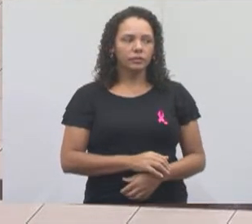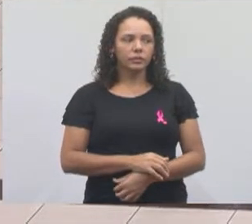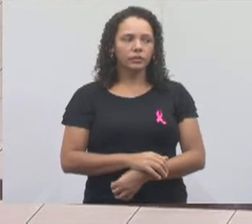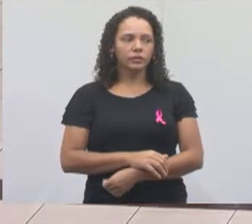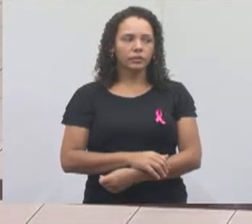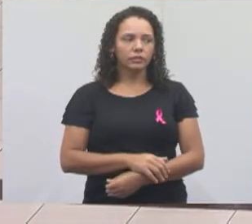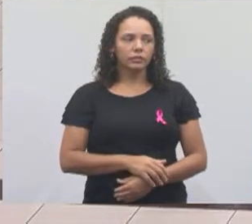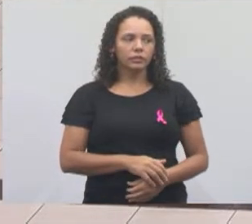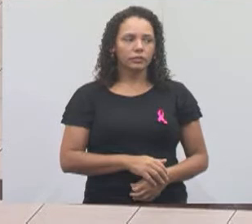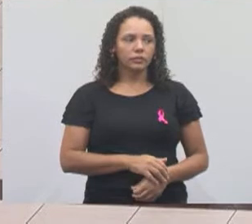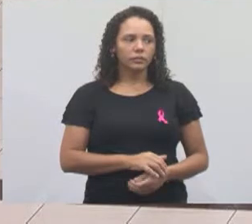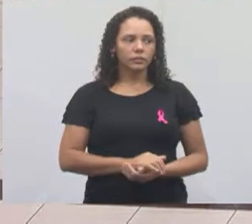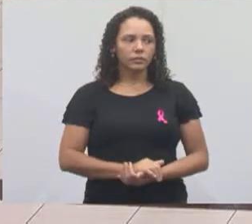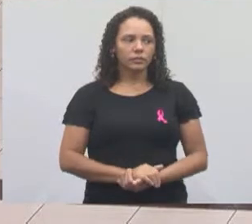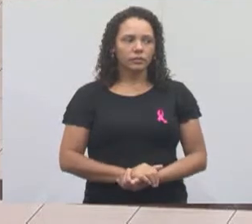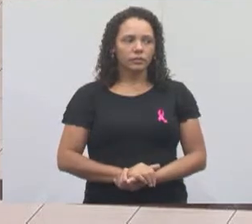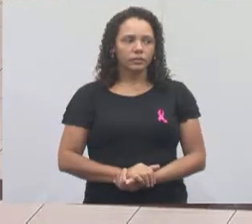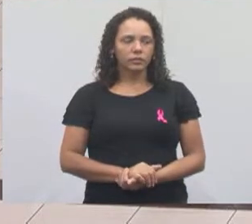Obrigado.